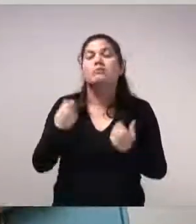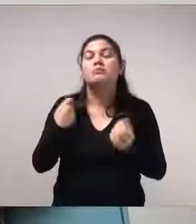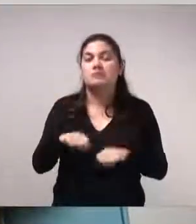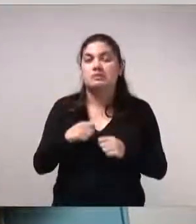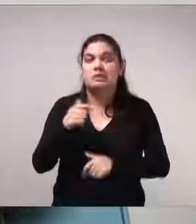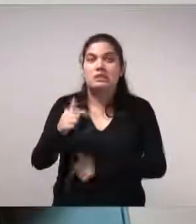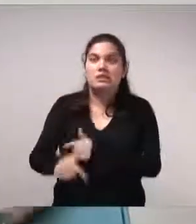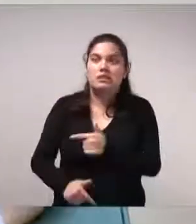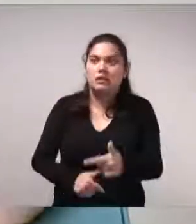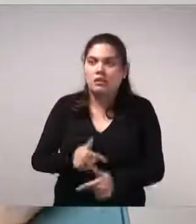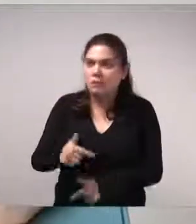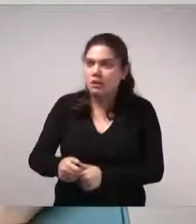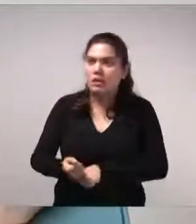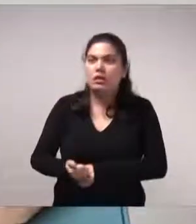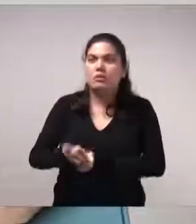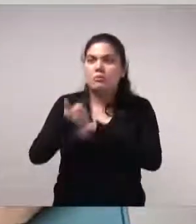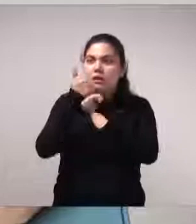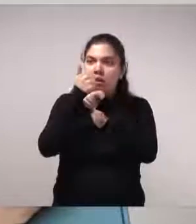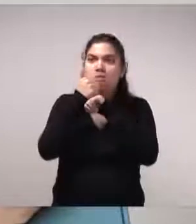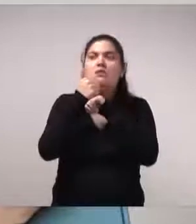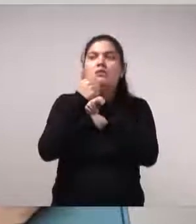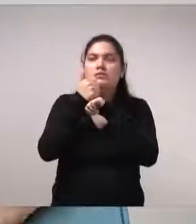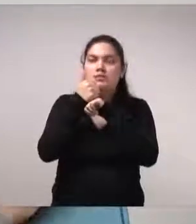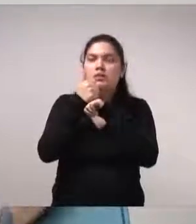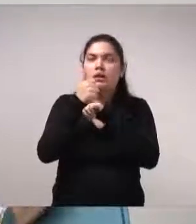trabalhar na melhoria da eficiência energética do